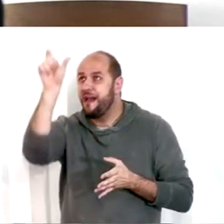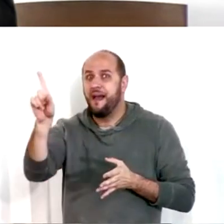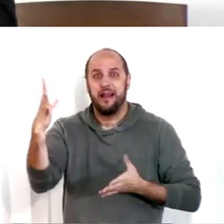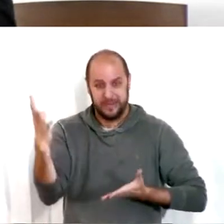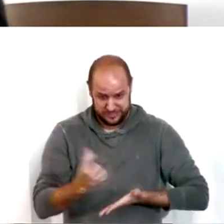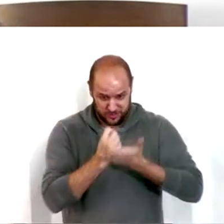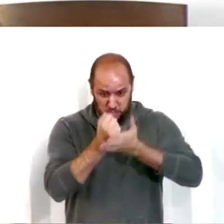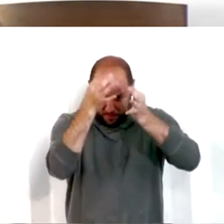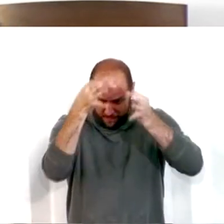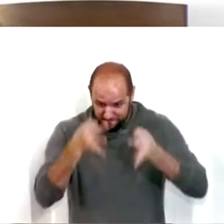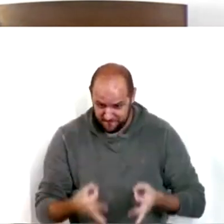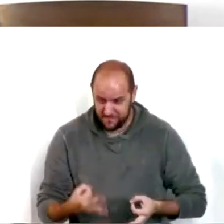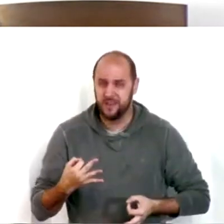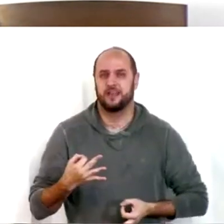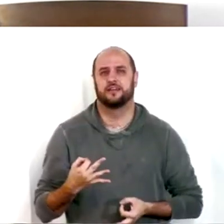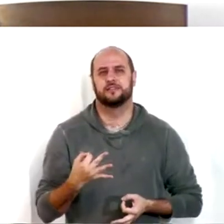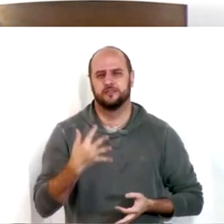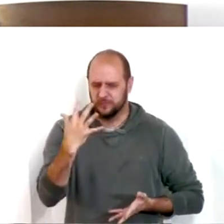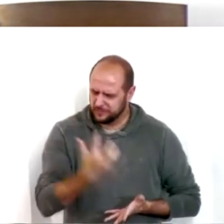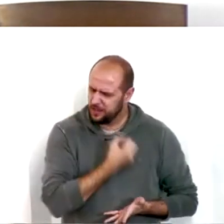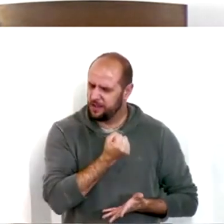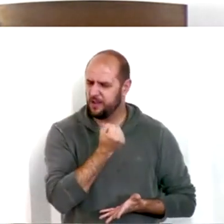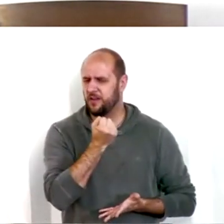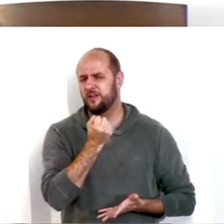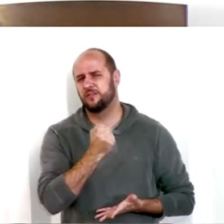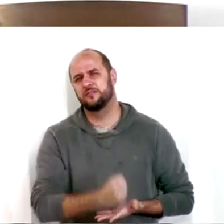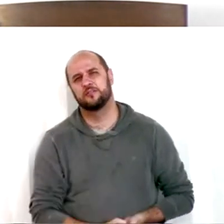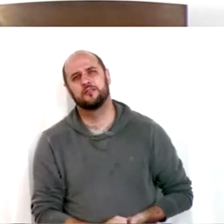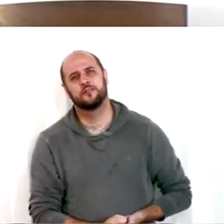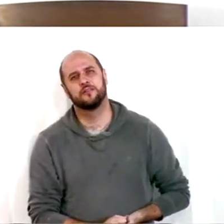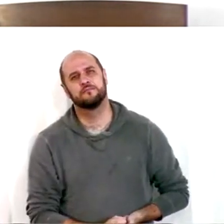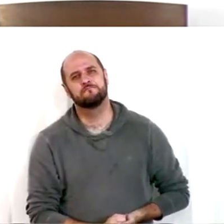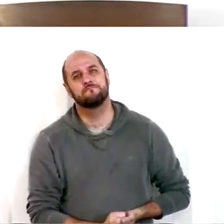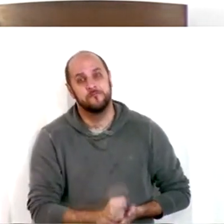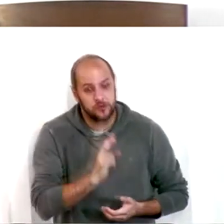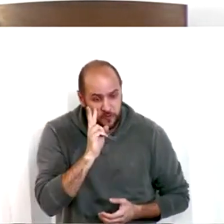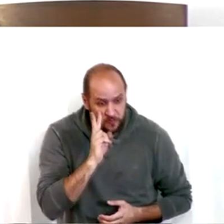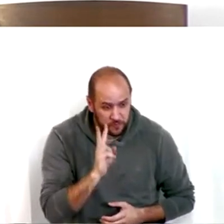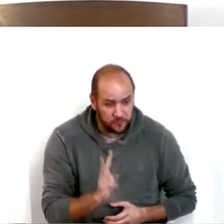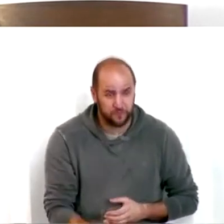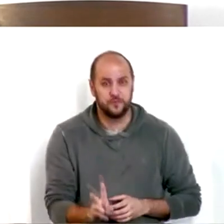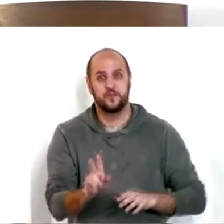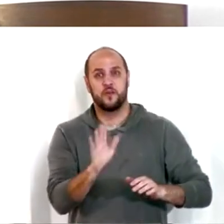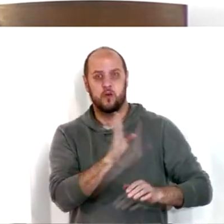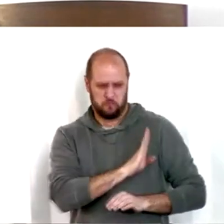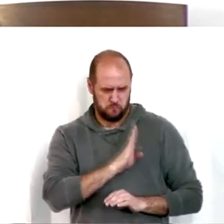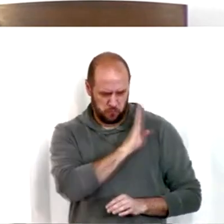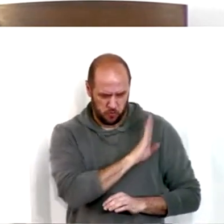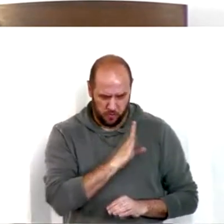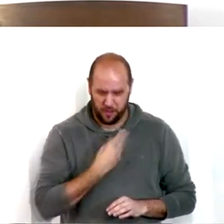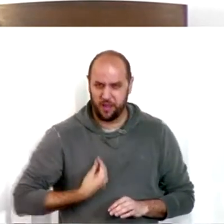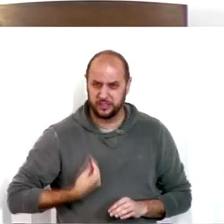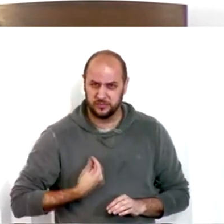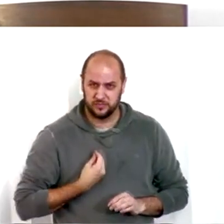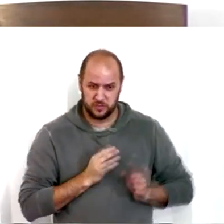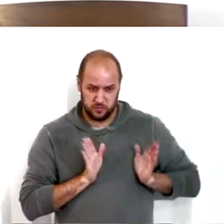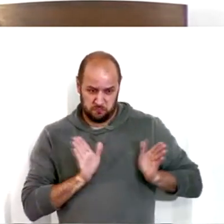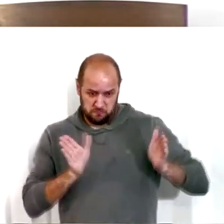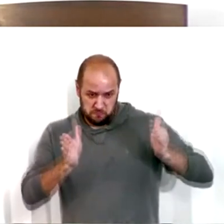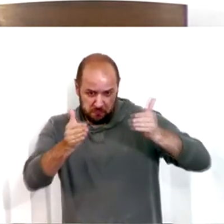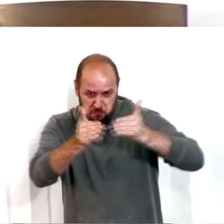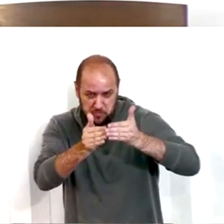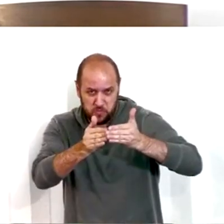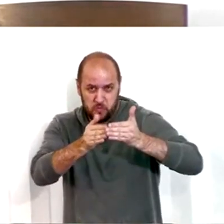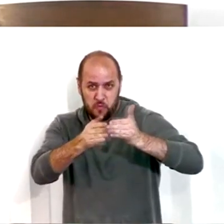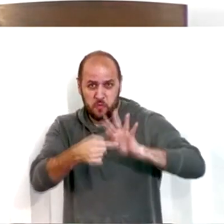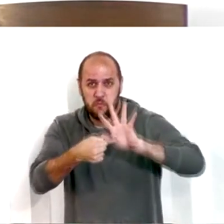perfeito resgatador, redentor. Podemos ver um padrão em Boaz, que aponta para a graça, do